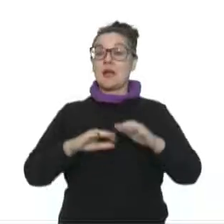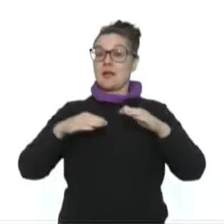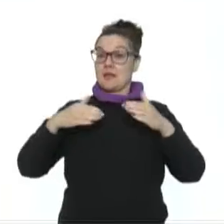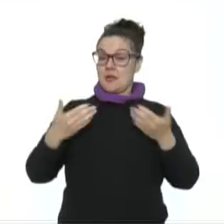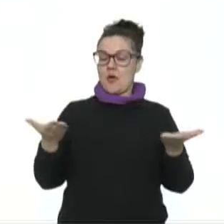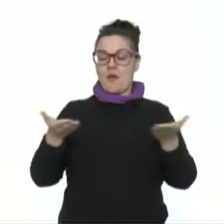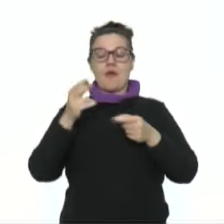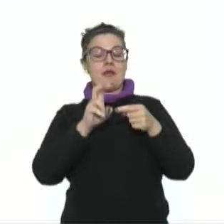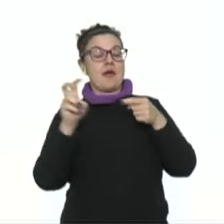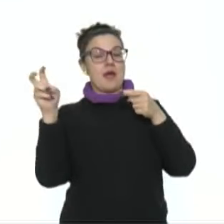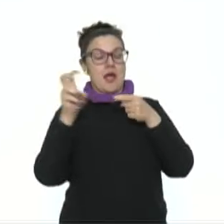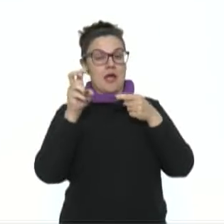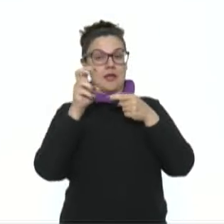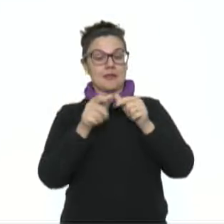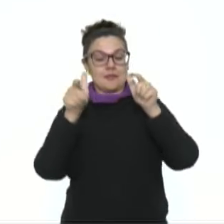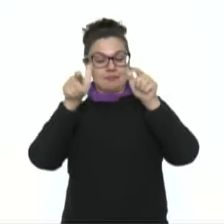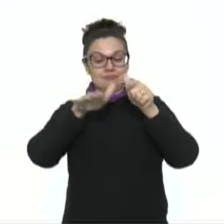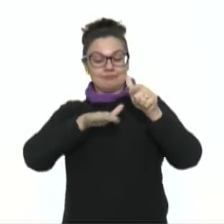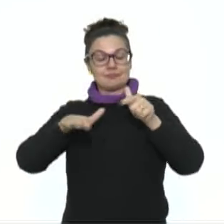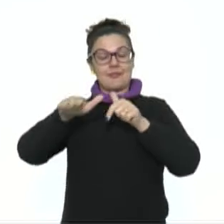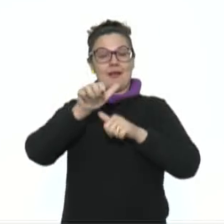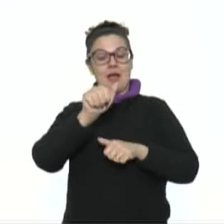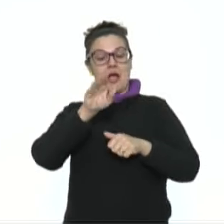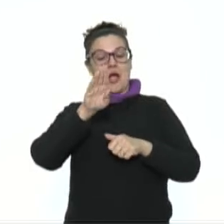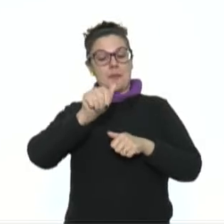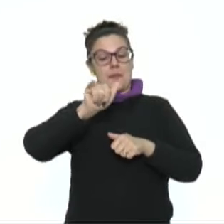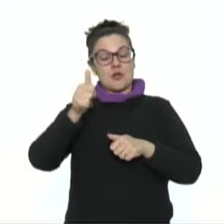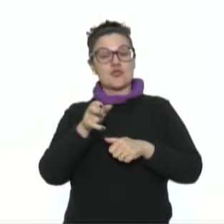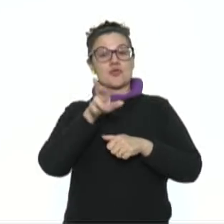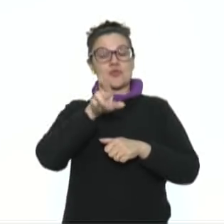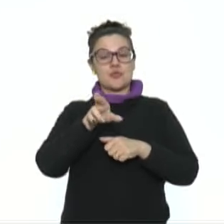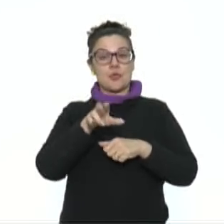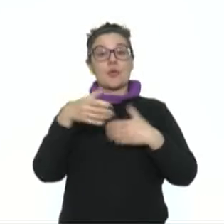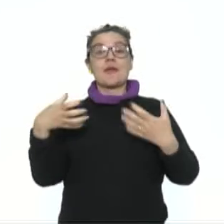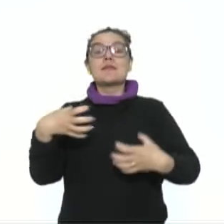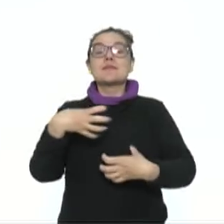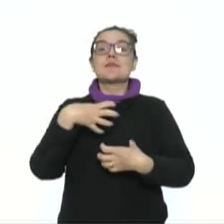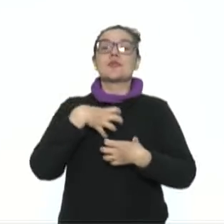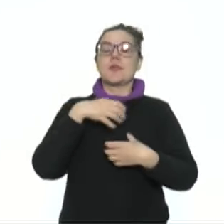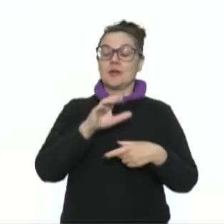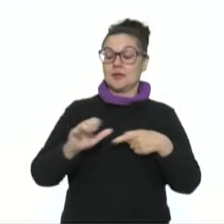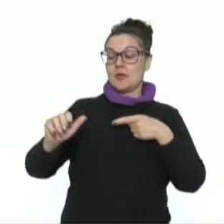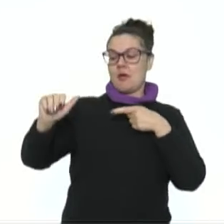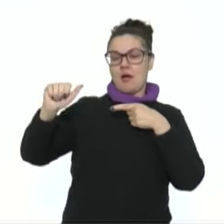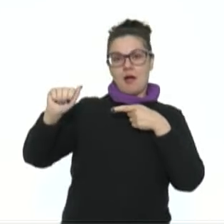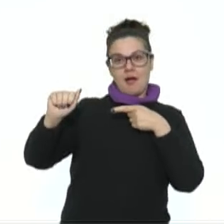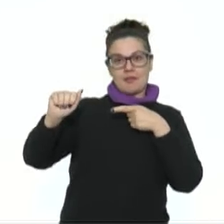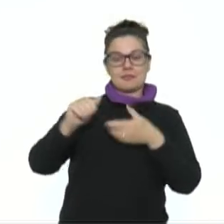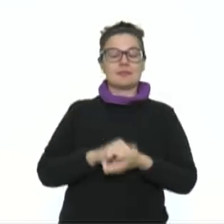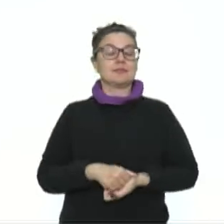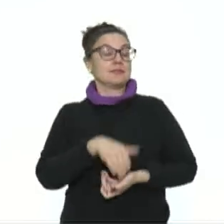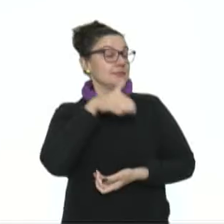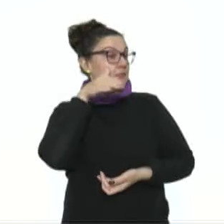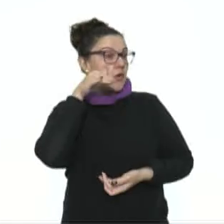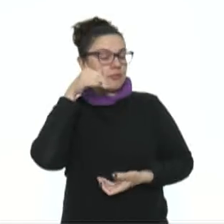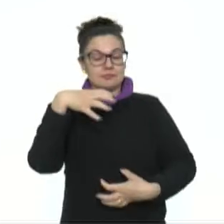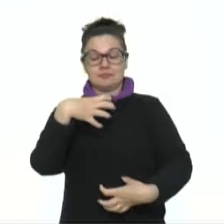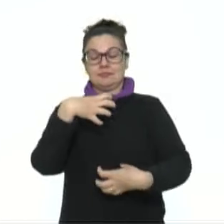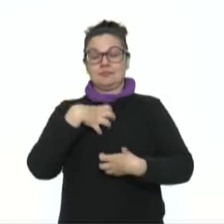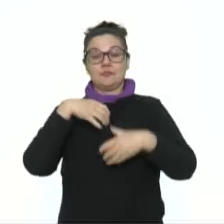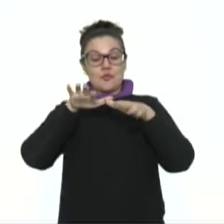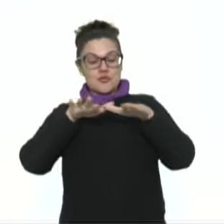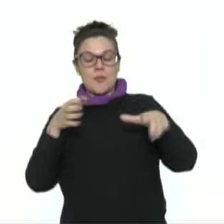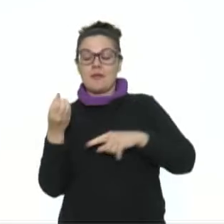A instalação Abajur de Cildo Meireles deseja levar o público a, letra A, explorar e sentir o mar como